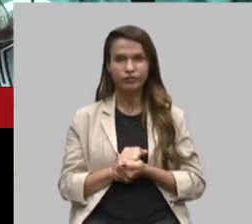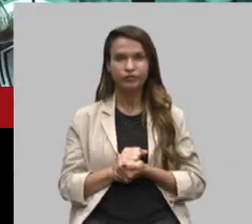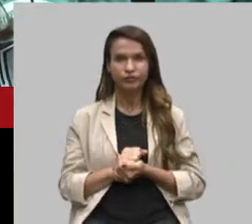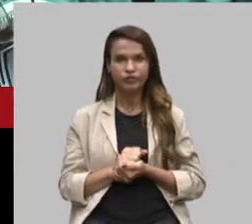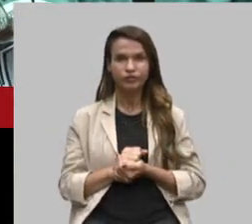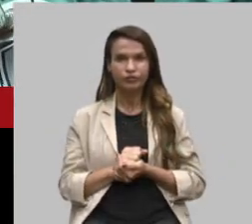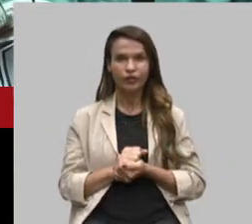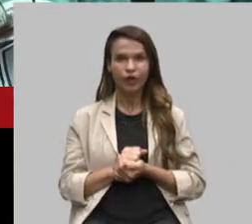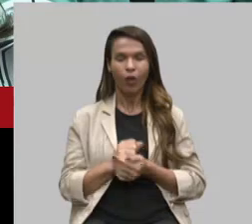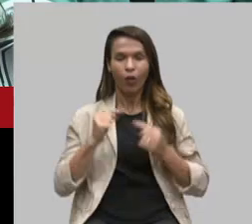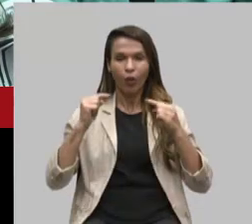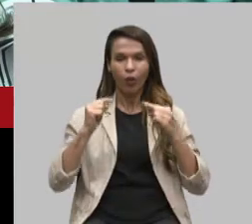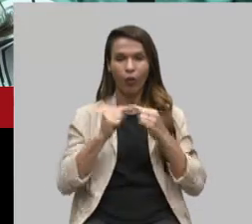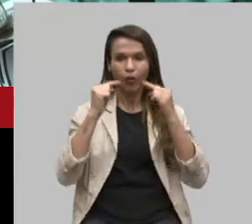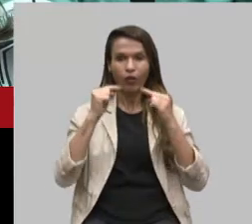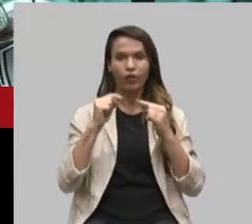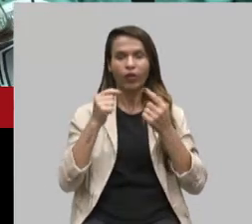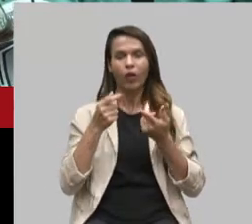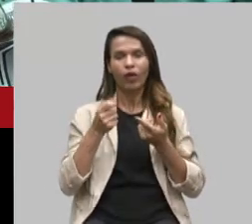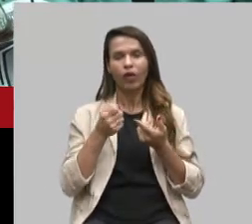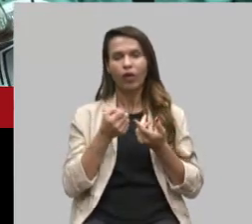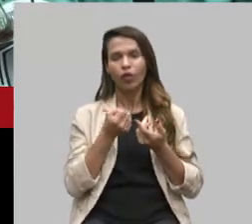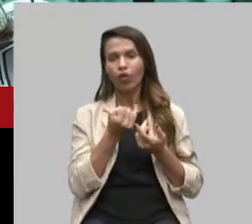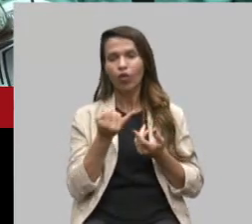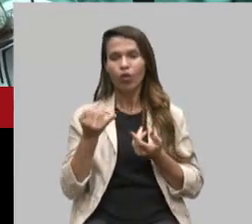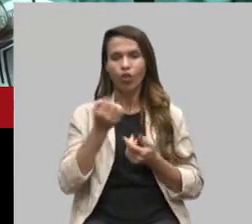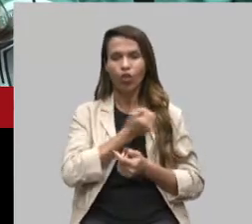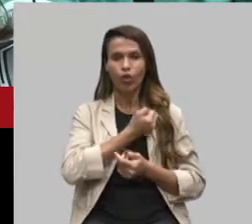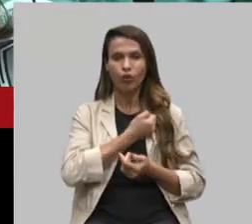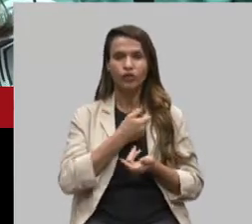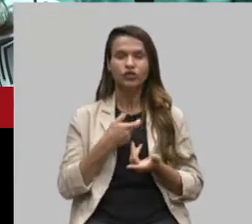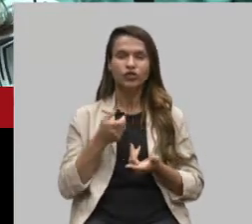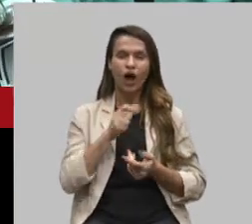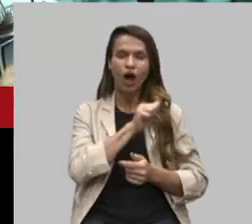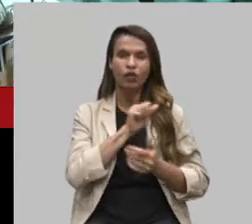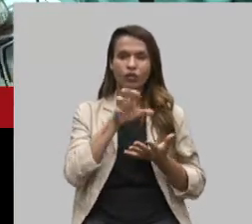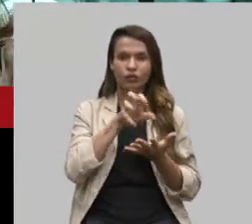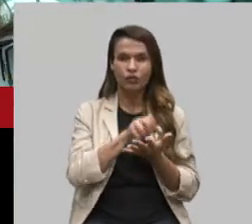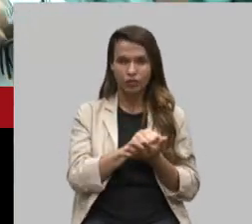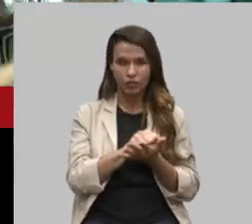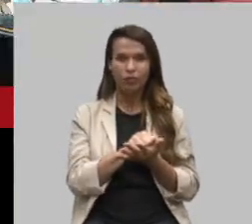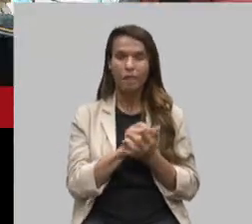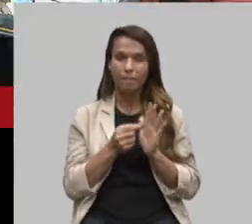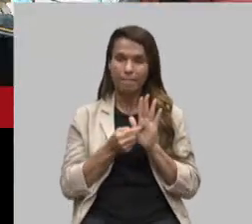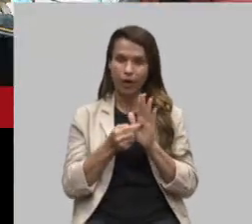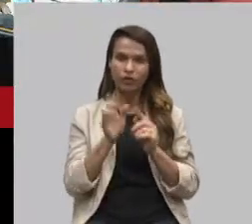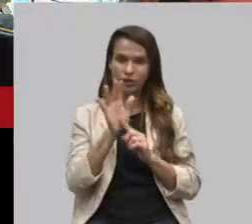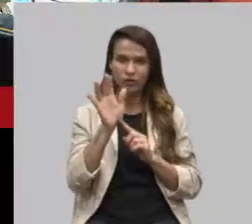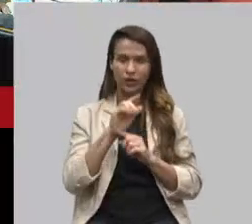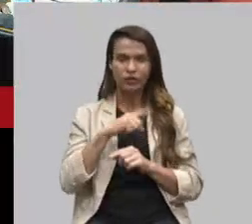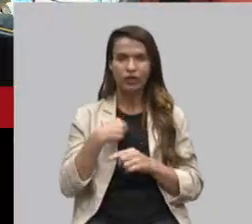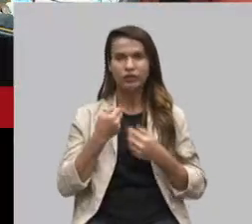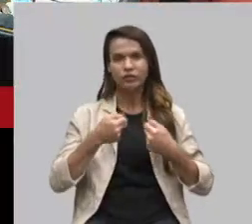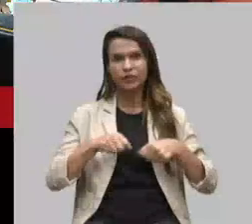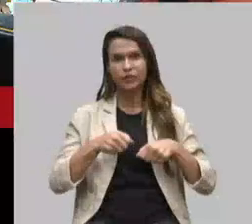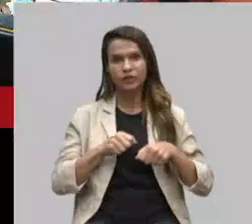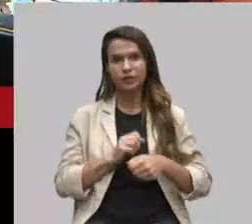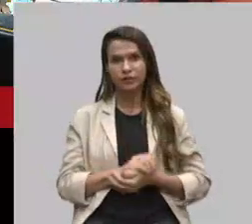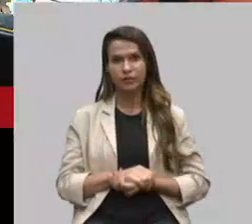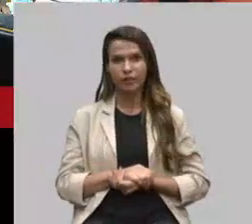alunos matriculados isso mostra apenas que é uma demanda que a gente já precisa ok ok só isso gente fal só PED mais